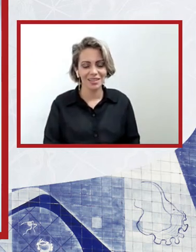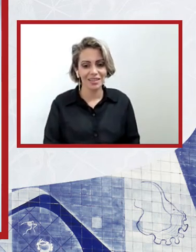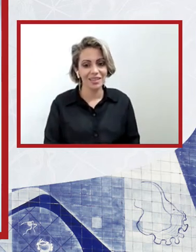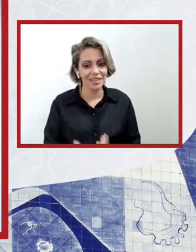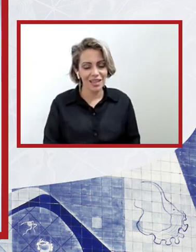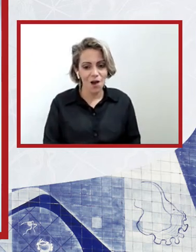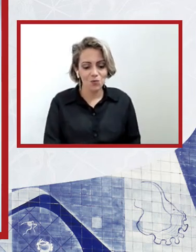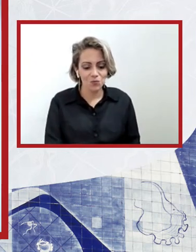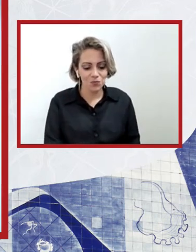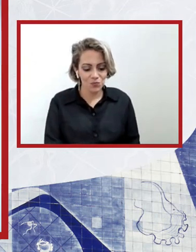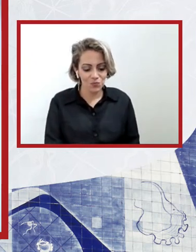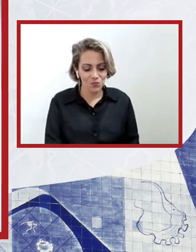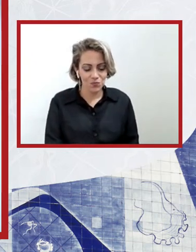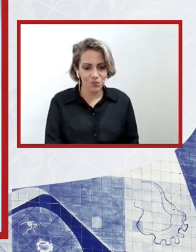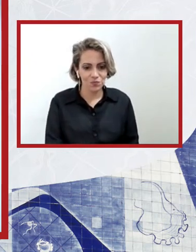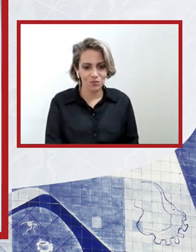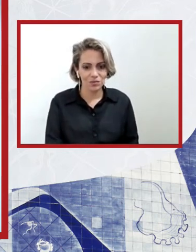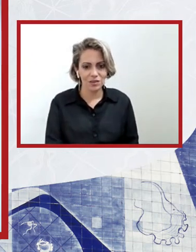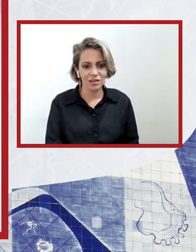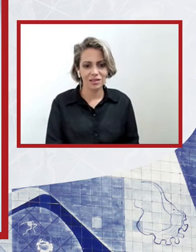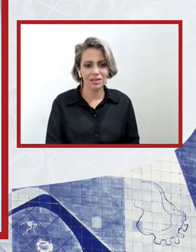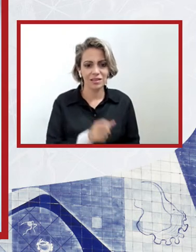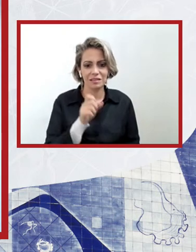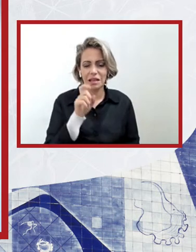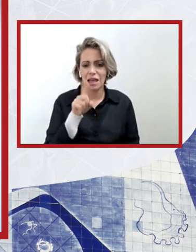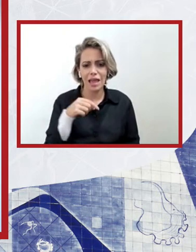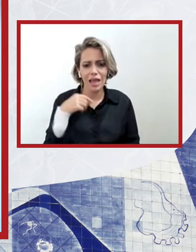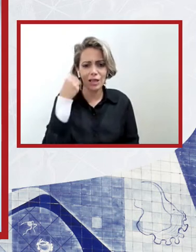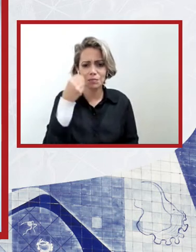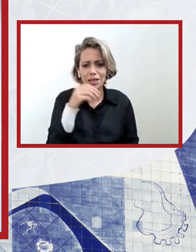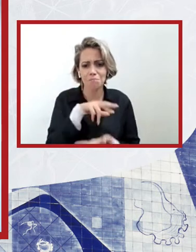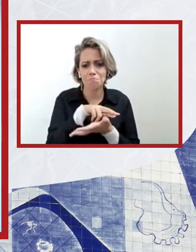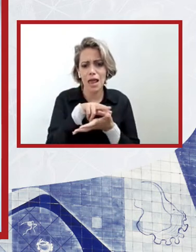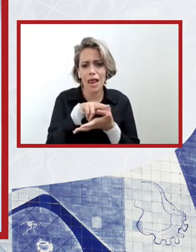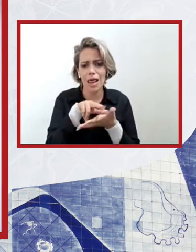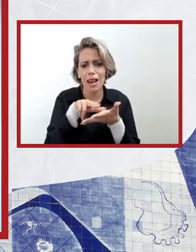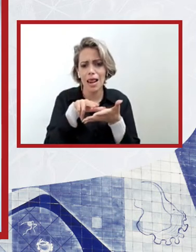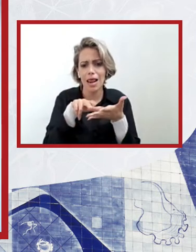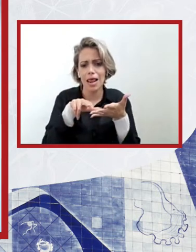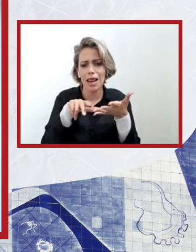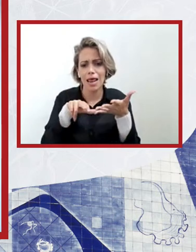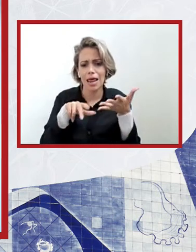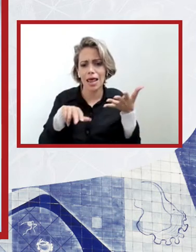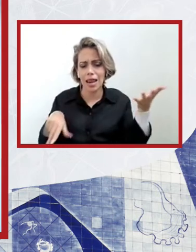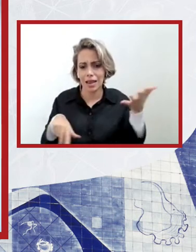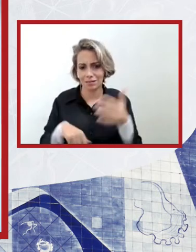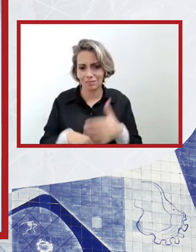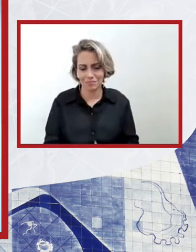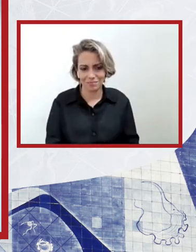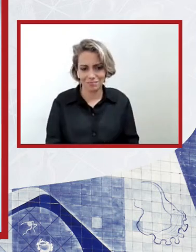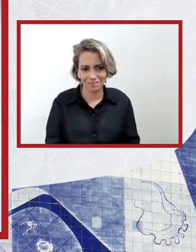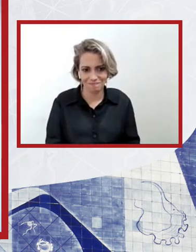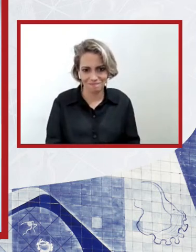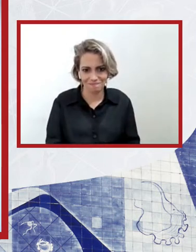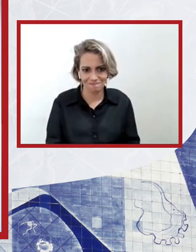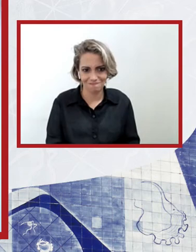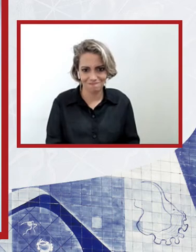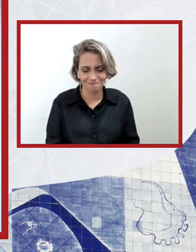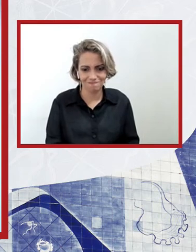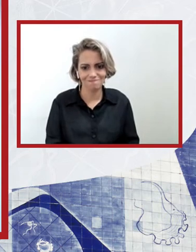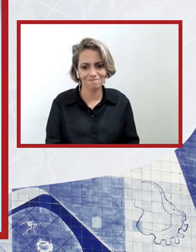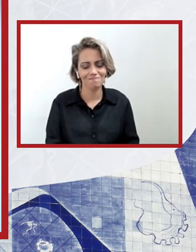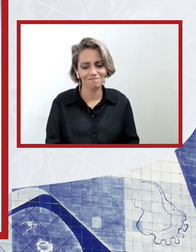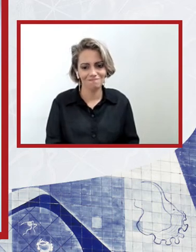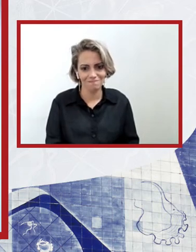Então, são situações bem diversas. E esses... E um